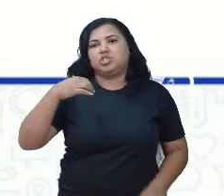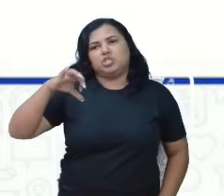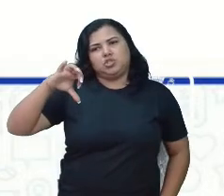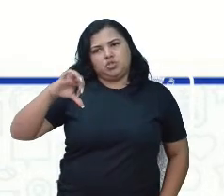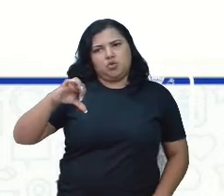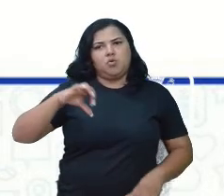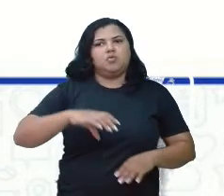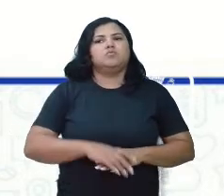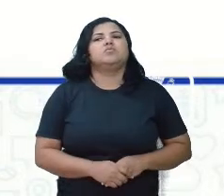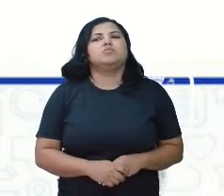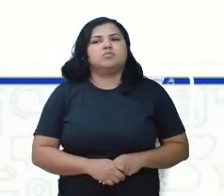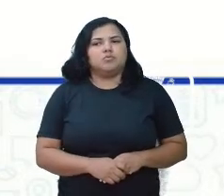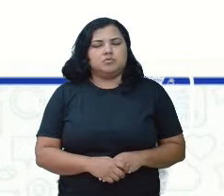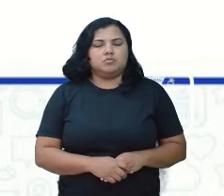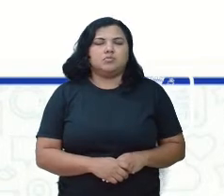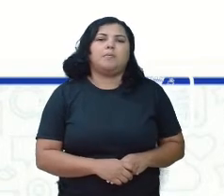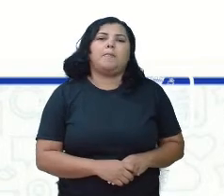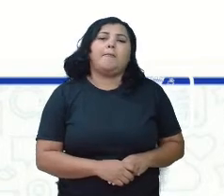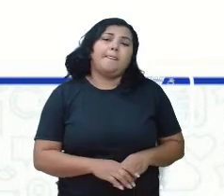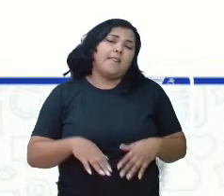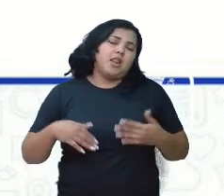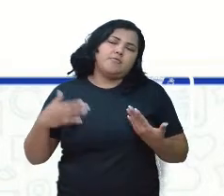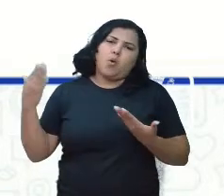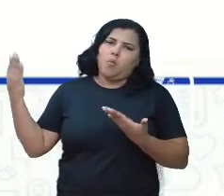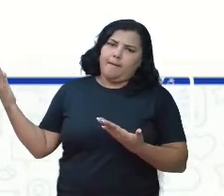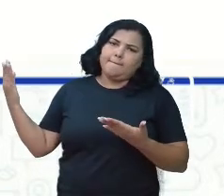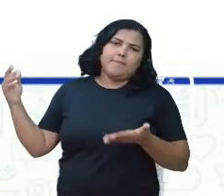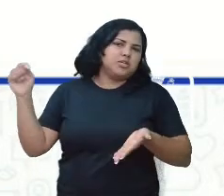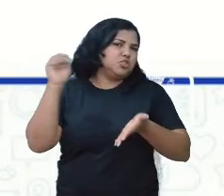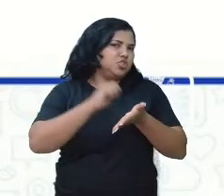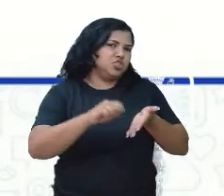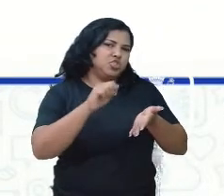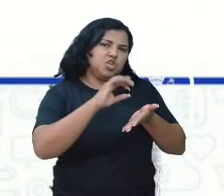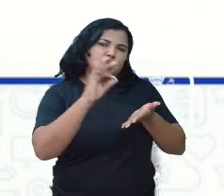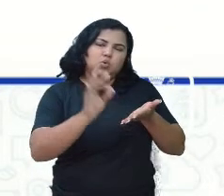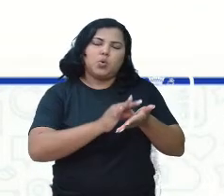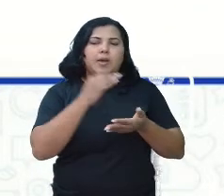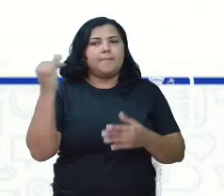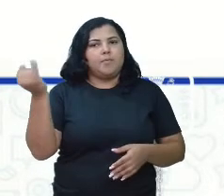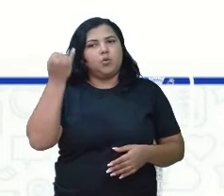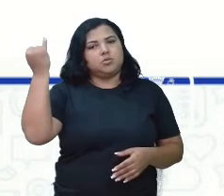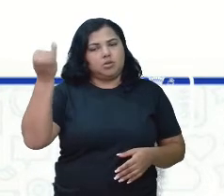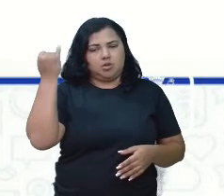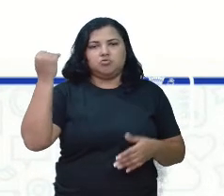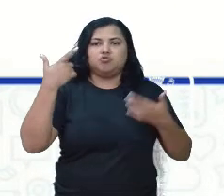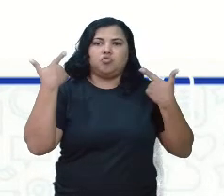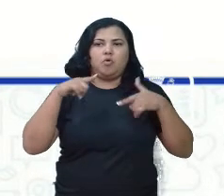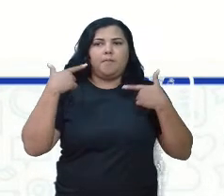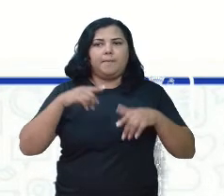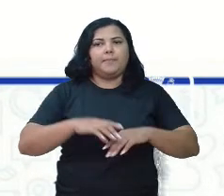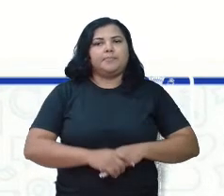E ele foi um dos grandes escritores de comédia. Ele escreveu,